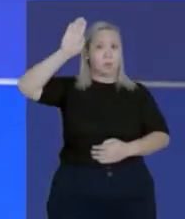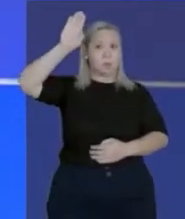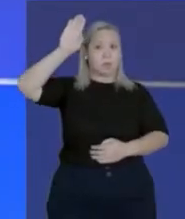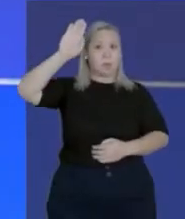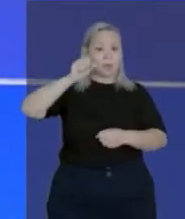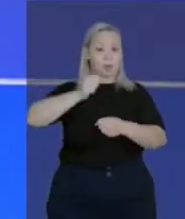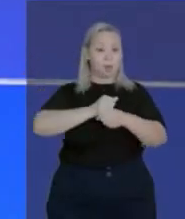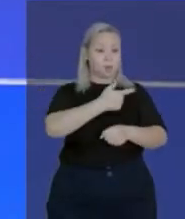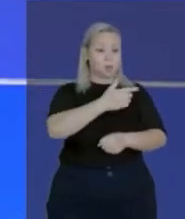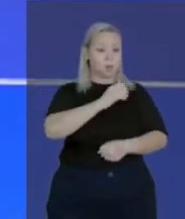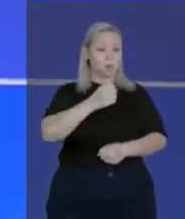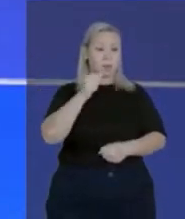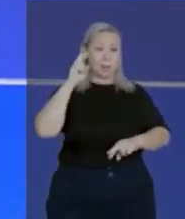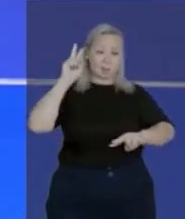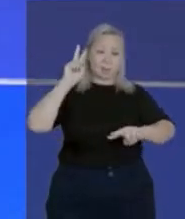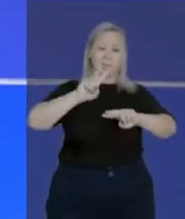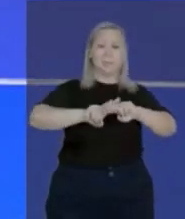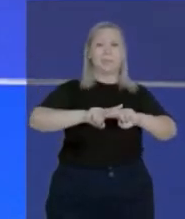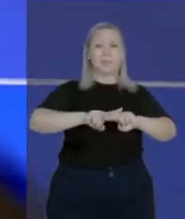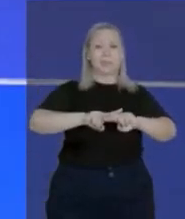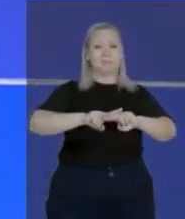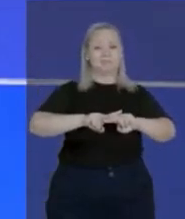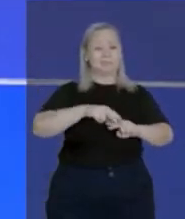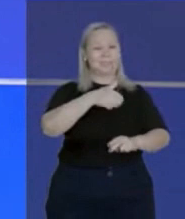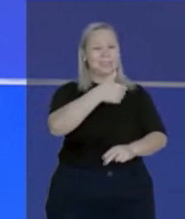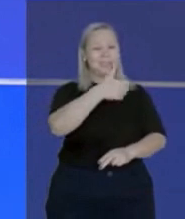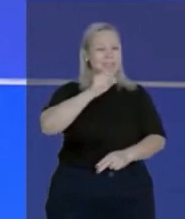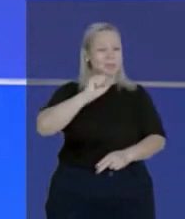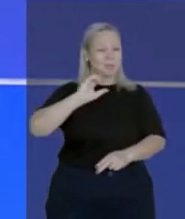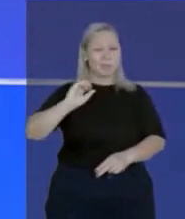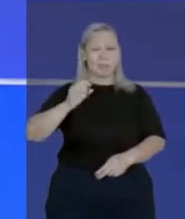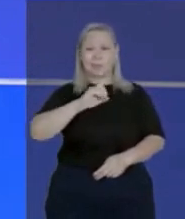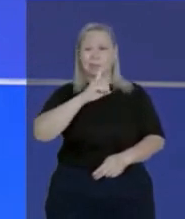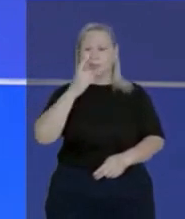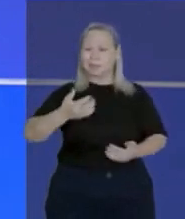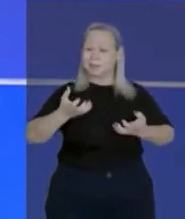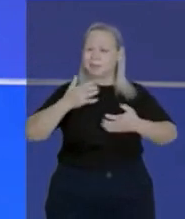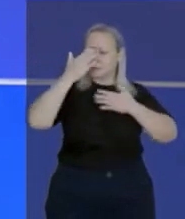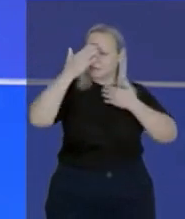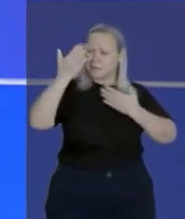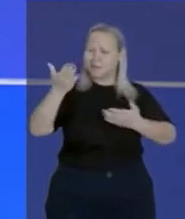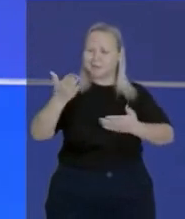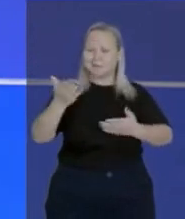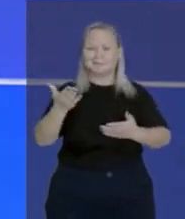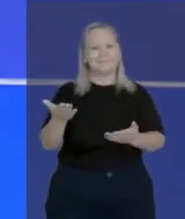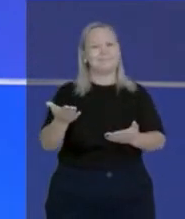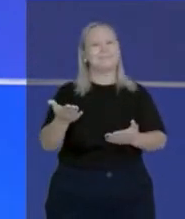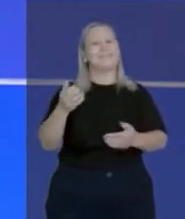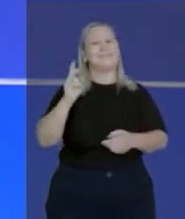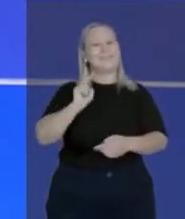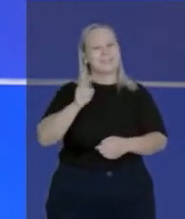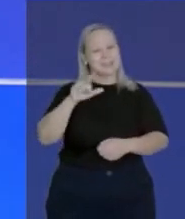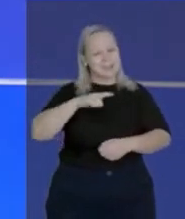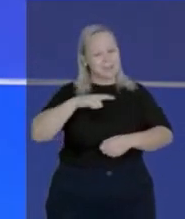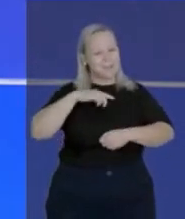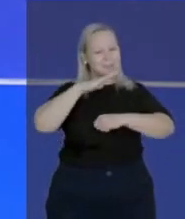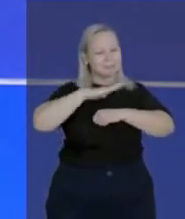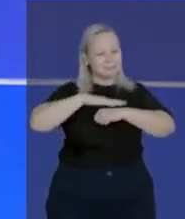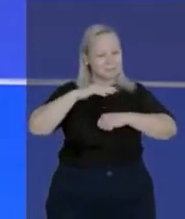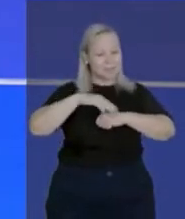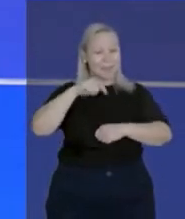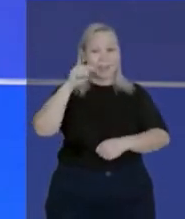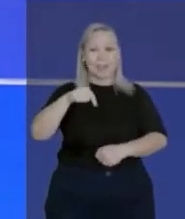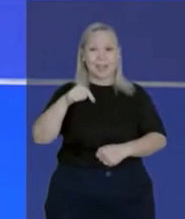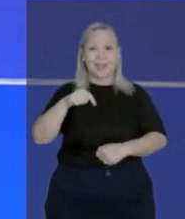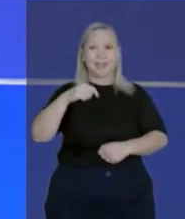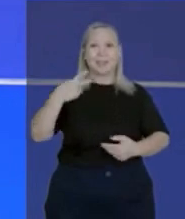Eu estou livre. O juiz que me processou está sob suspeição porque ele